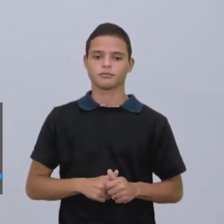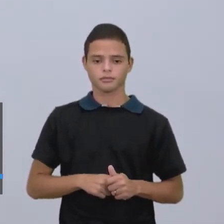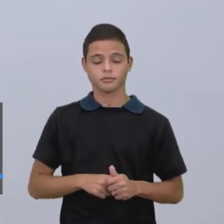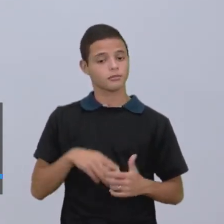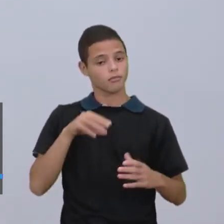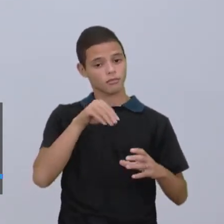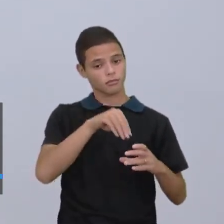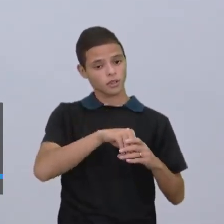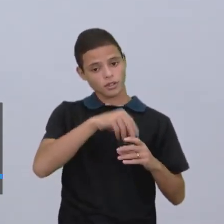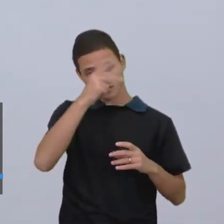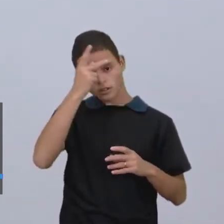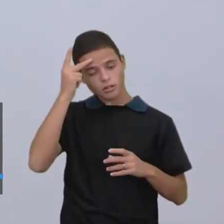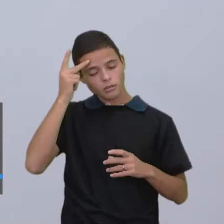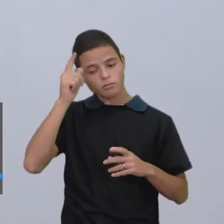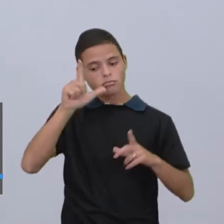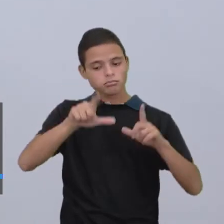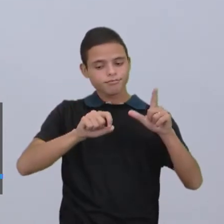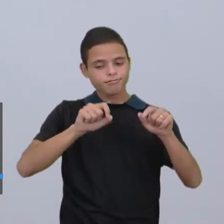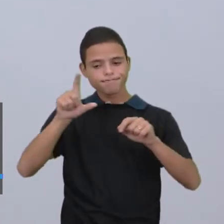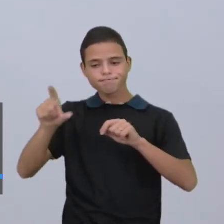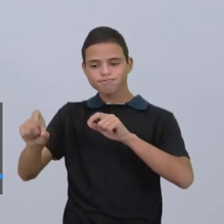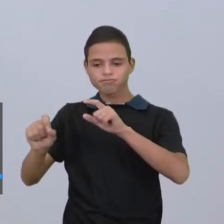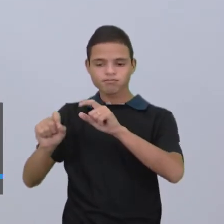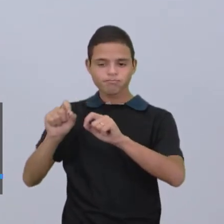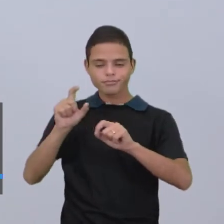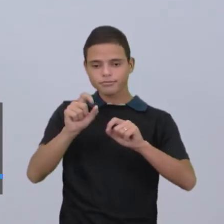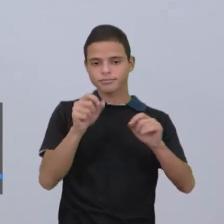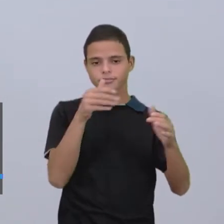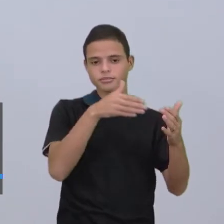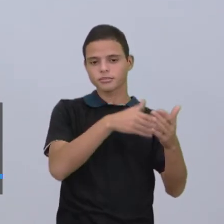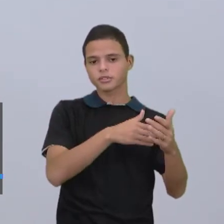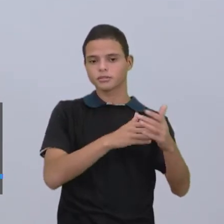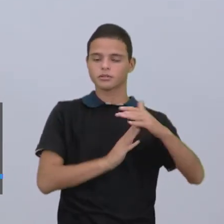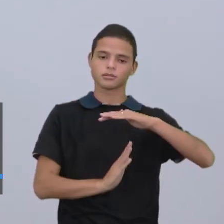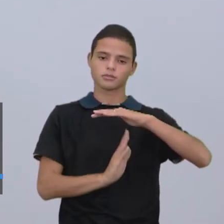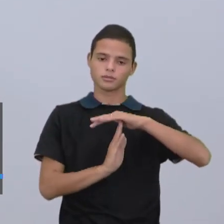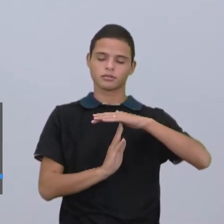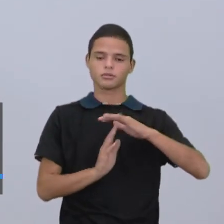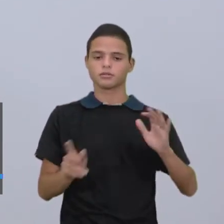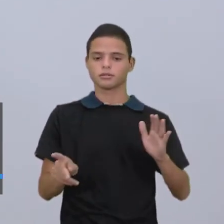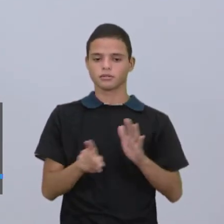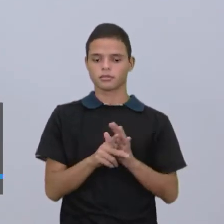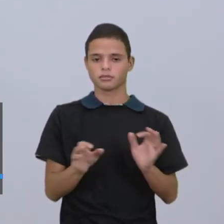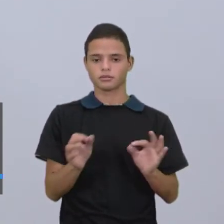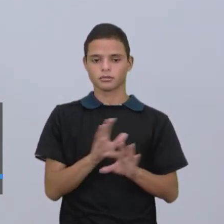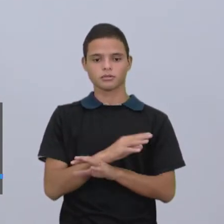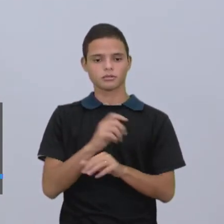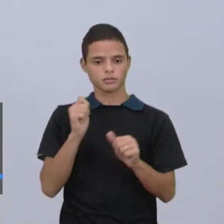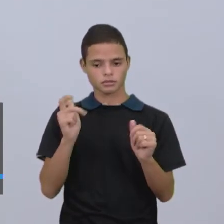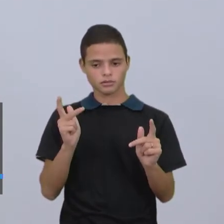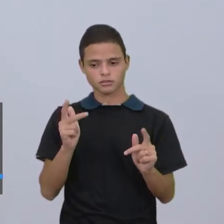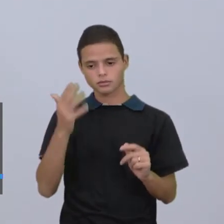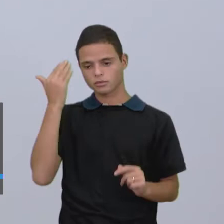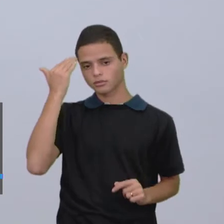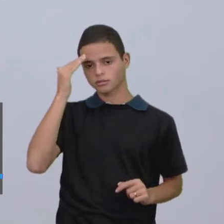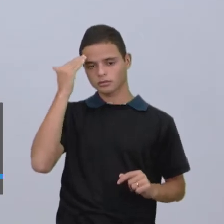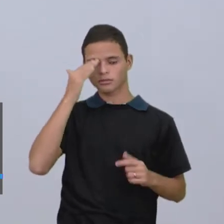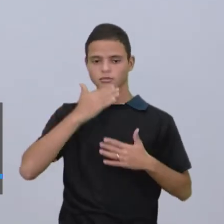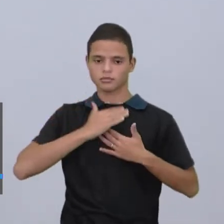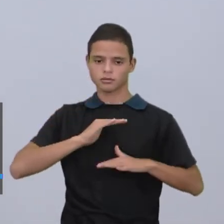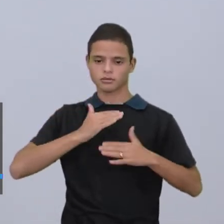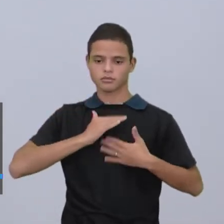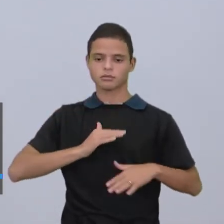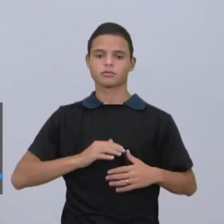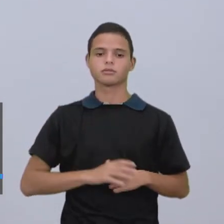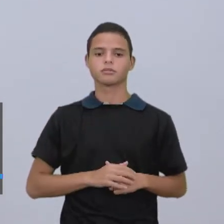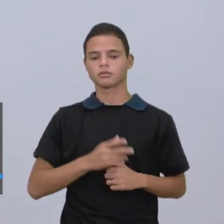dentro dessas pessoas eu vou sortear aleatoriamente até chegar no tamanho ideal lá para minha amostra. Tudo bem? Tranquilo? Então falou em